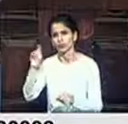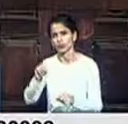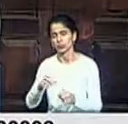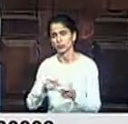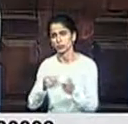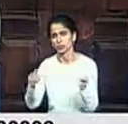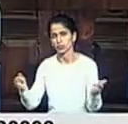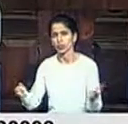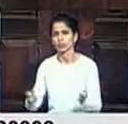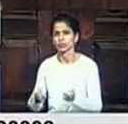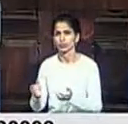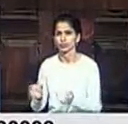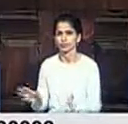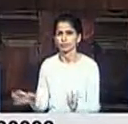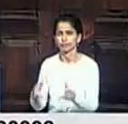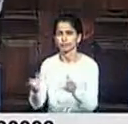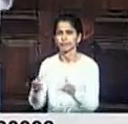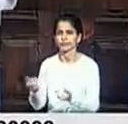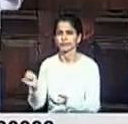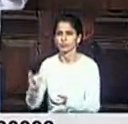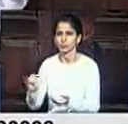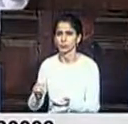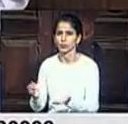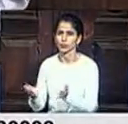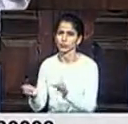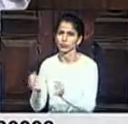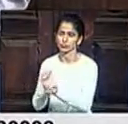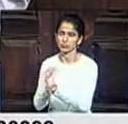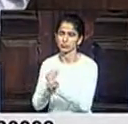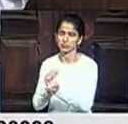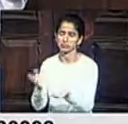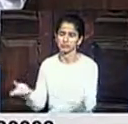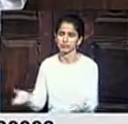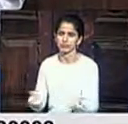evolução dos incentivos e das exonerações. Essa, então, senhor